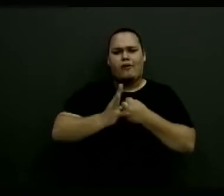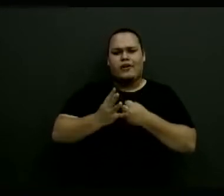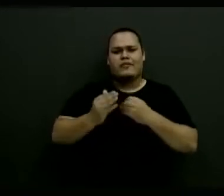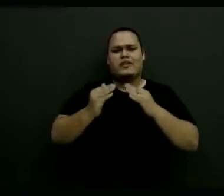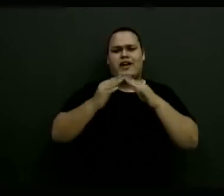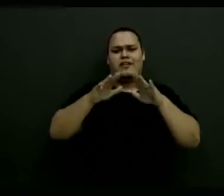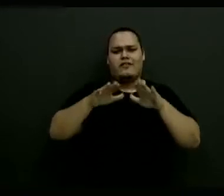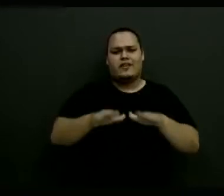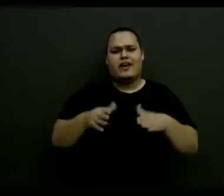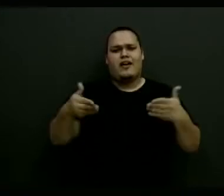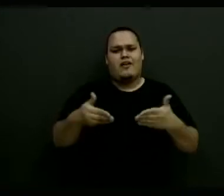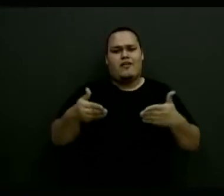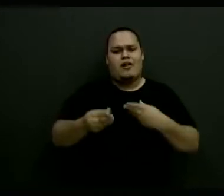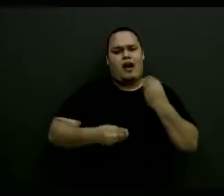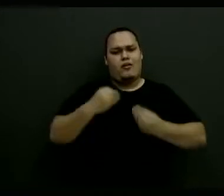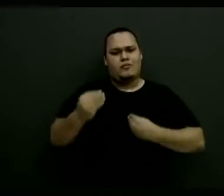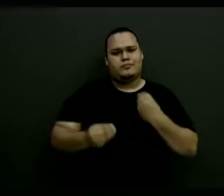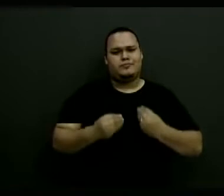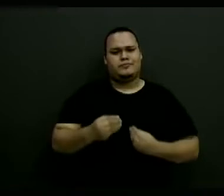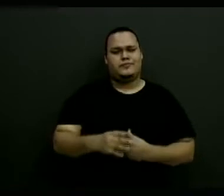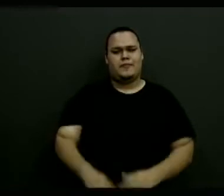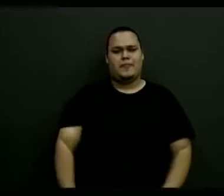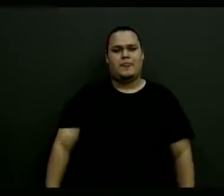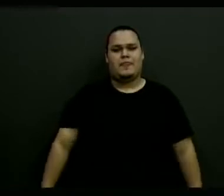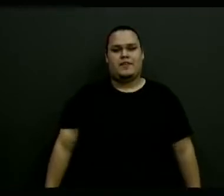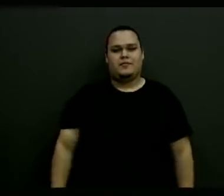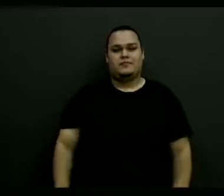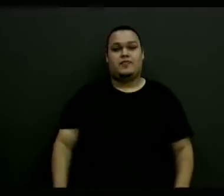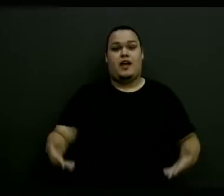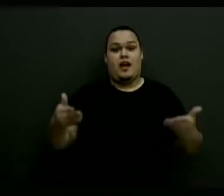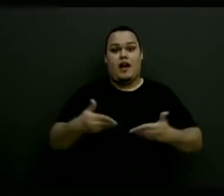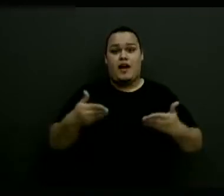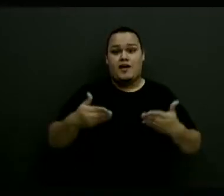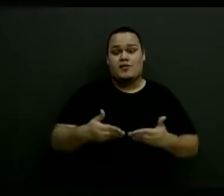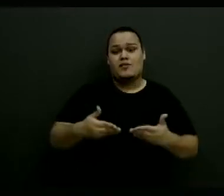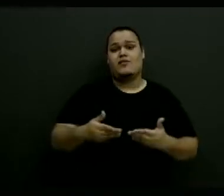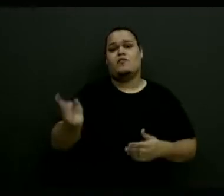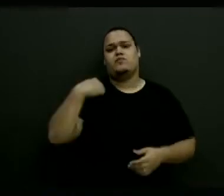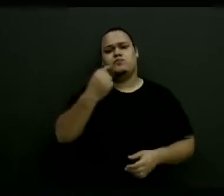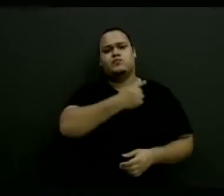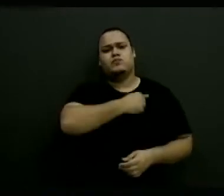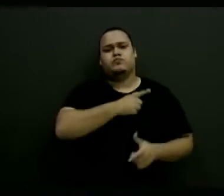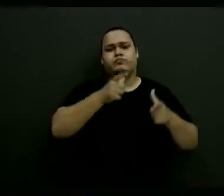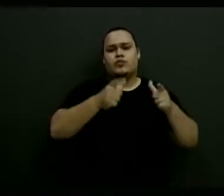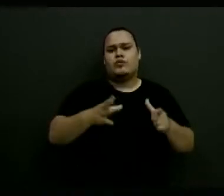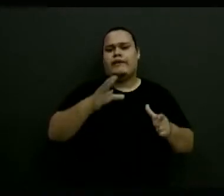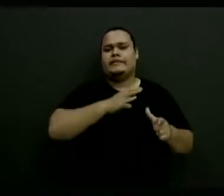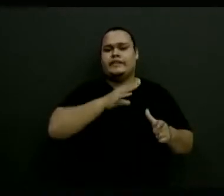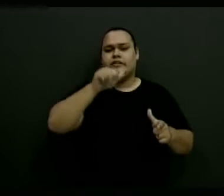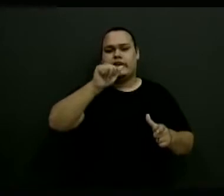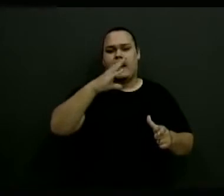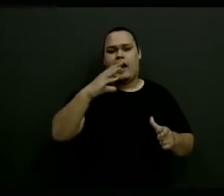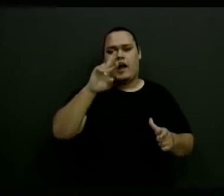brasileira, para o povo no Acre. Agora, estamos nós aqui em São Paulo também sendo